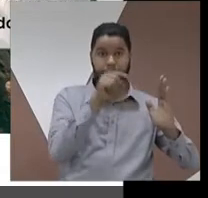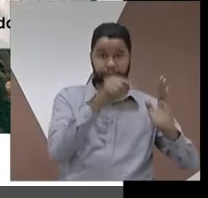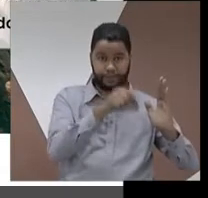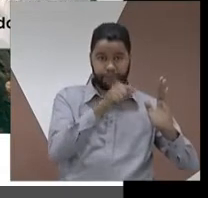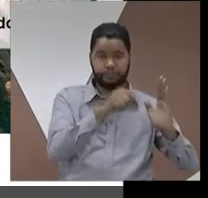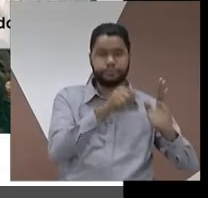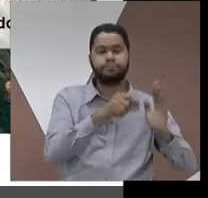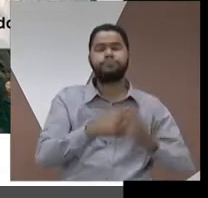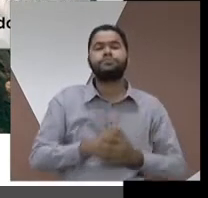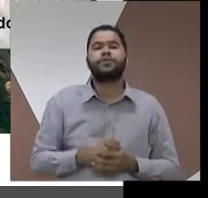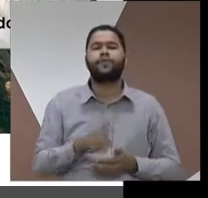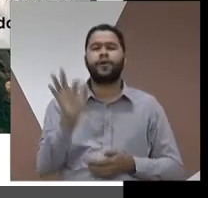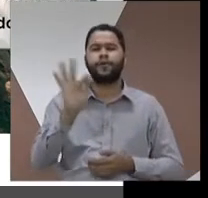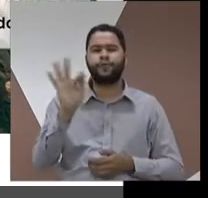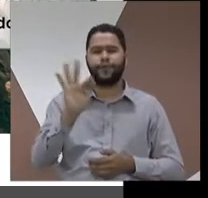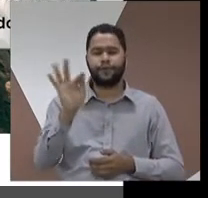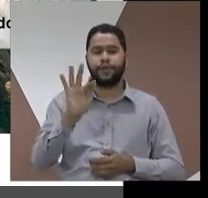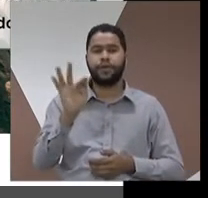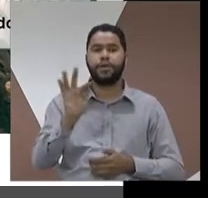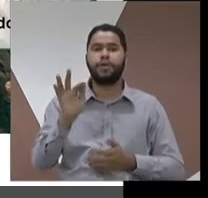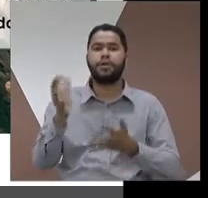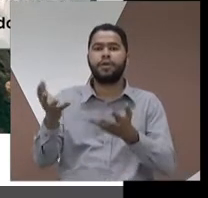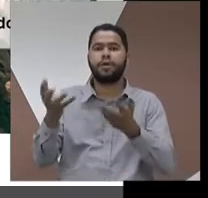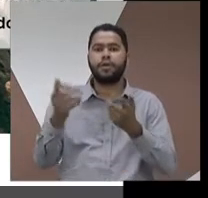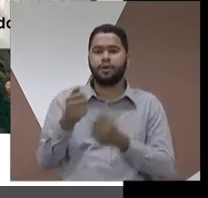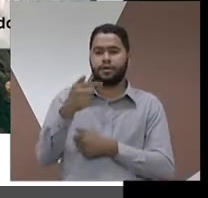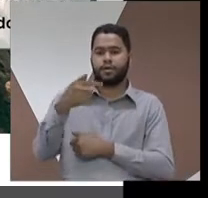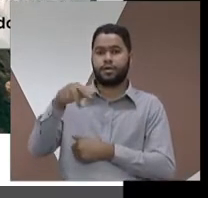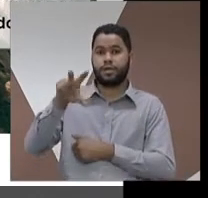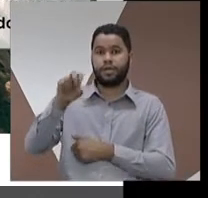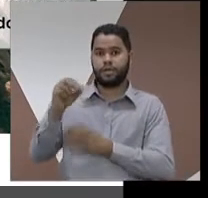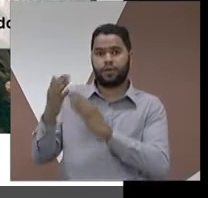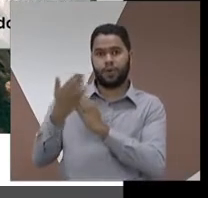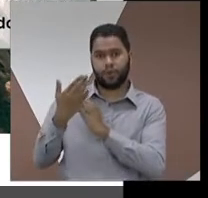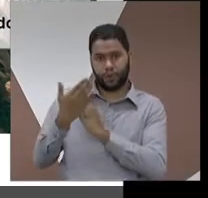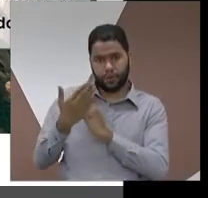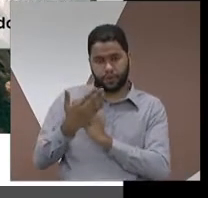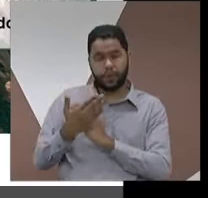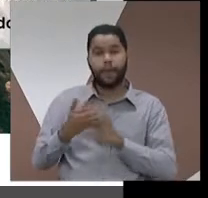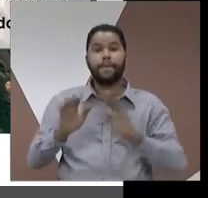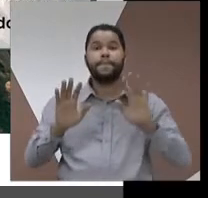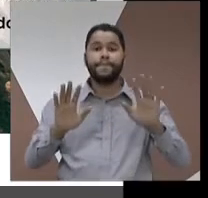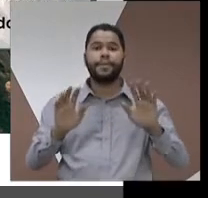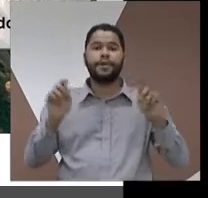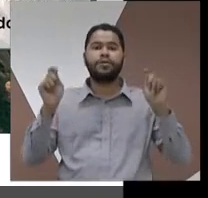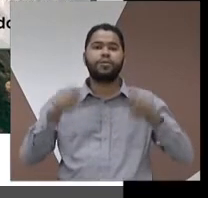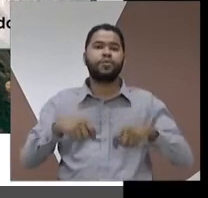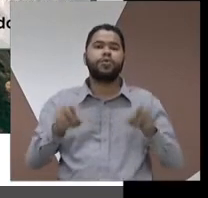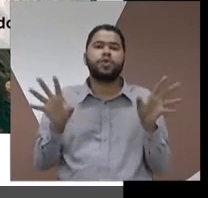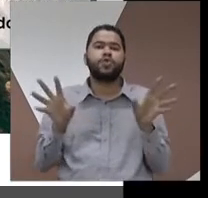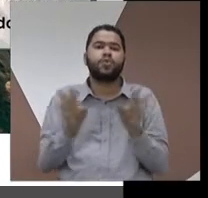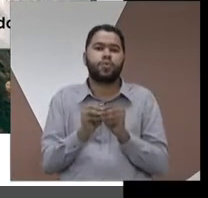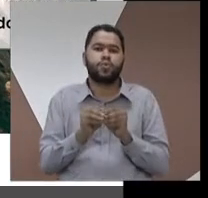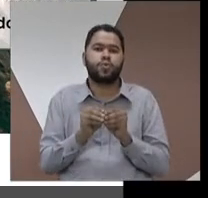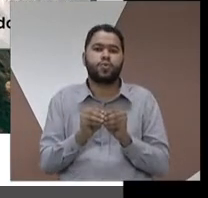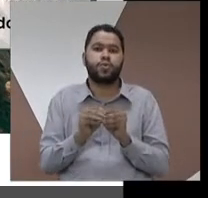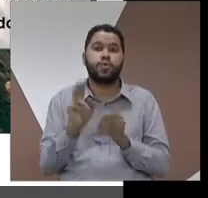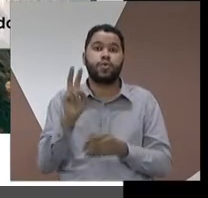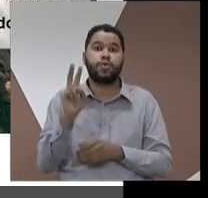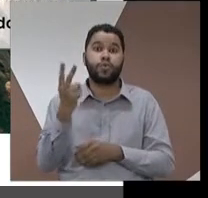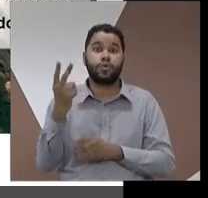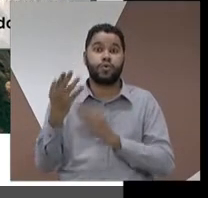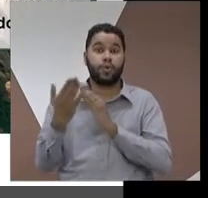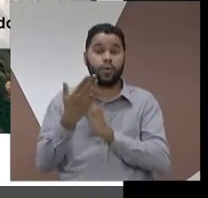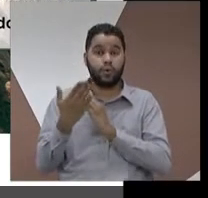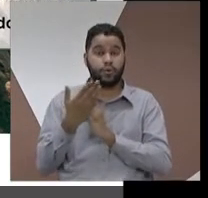início em fevereiro, nós recebemos as 750 contribuições, mas se eu pudesse resumir, há duas